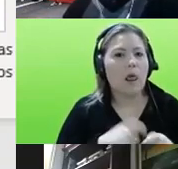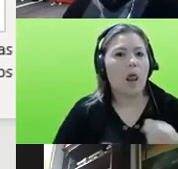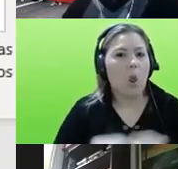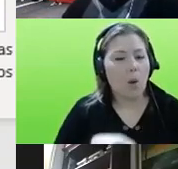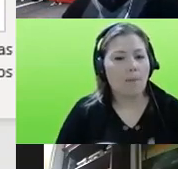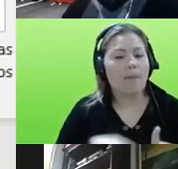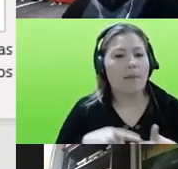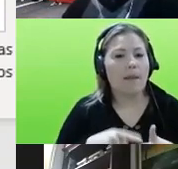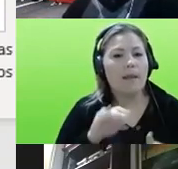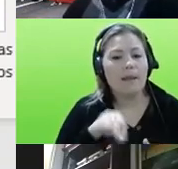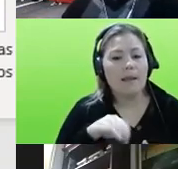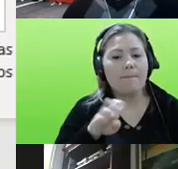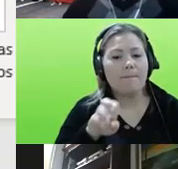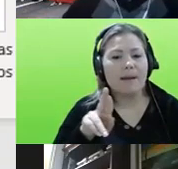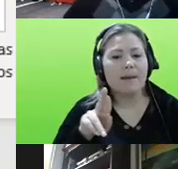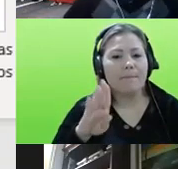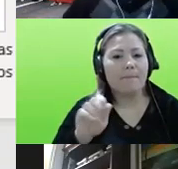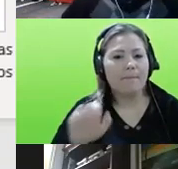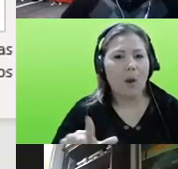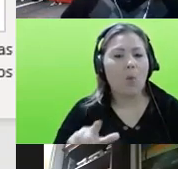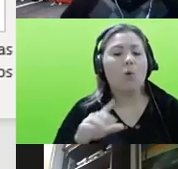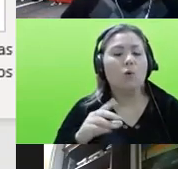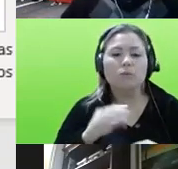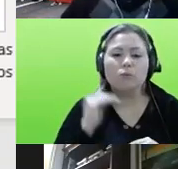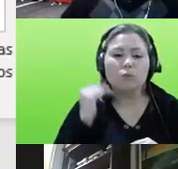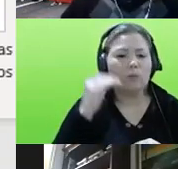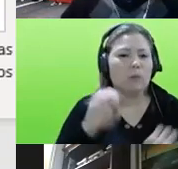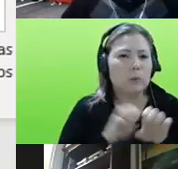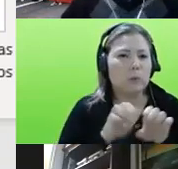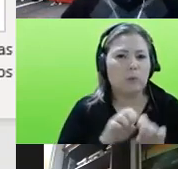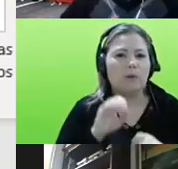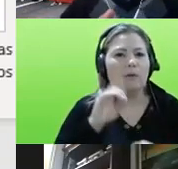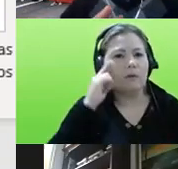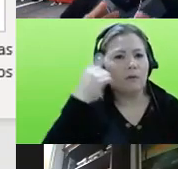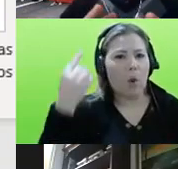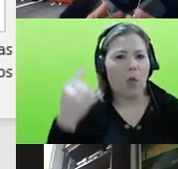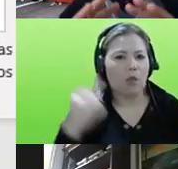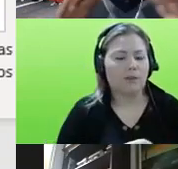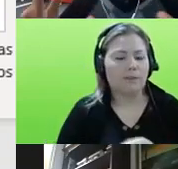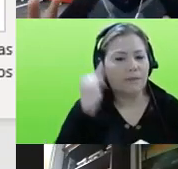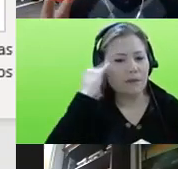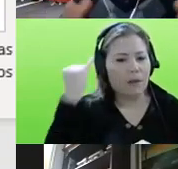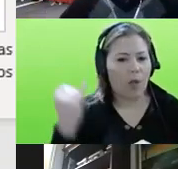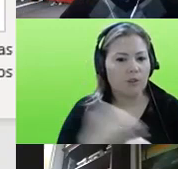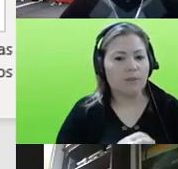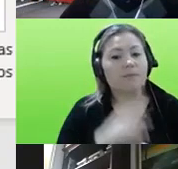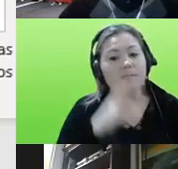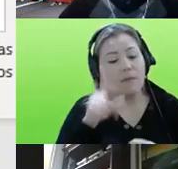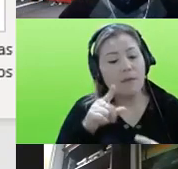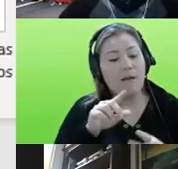Überbau, superestrutura ideológica. Então, esse trabalho o Habermas fez de